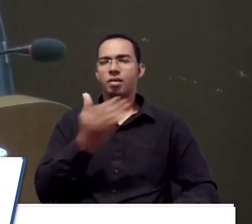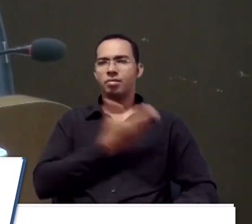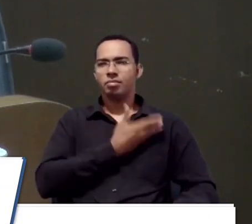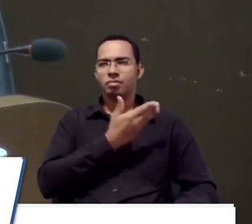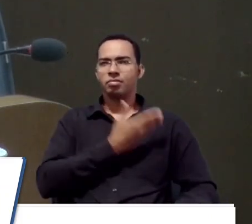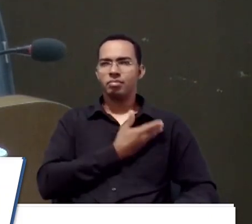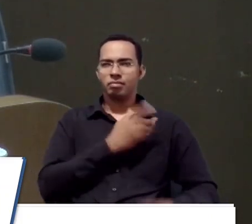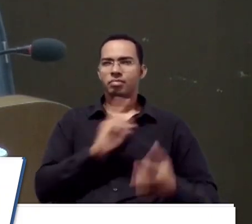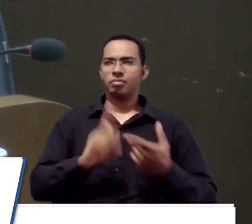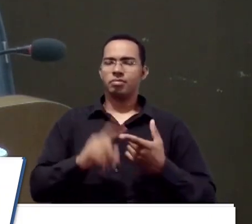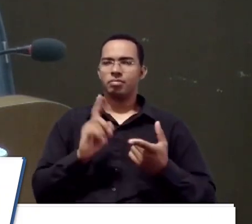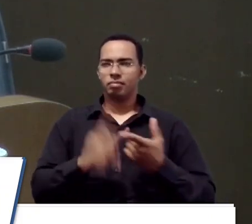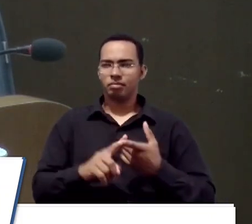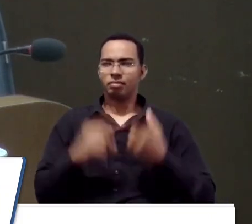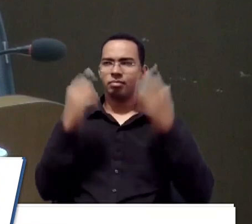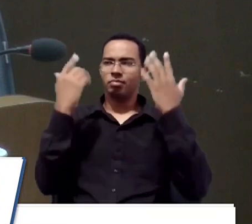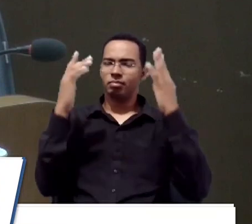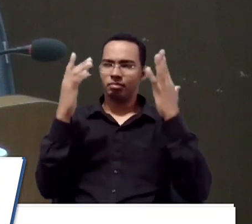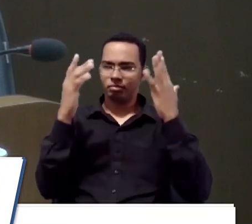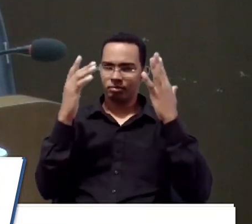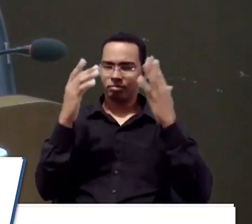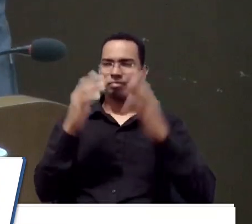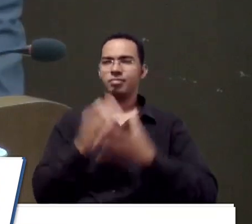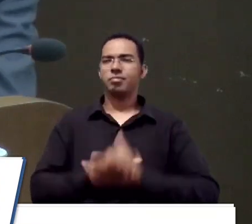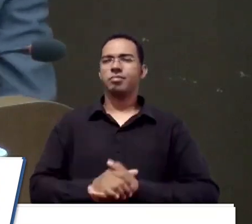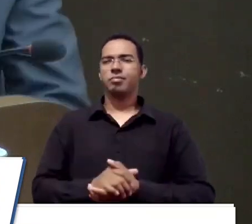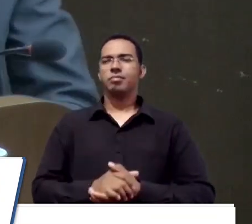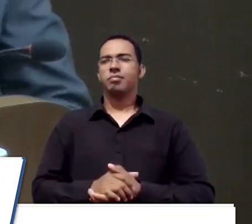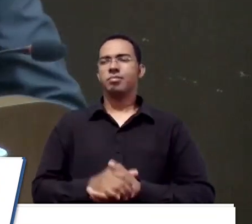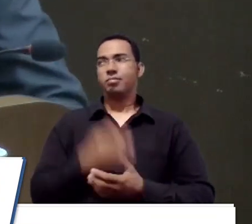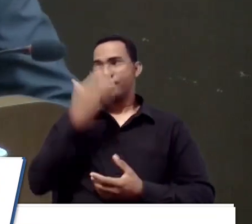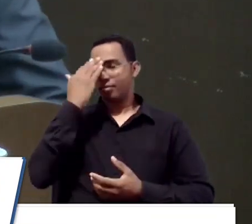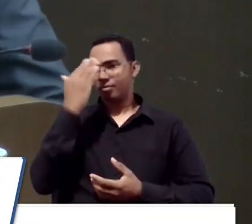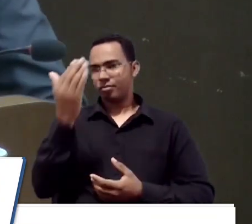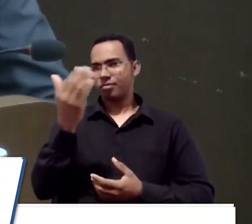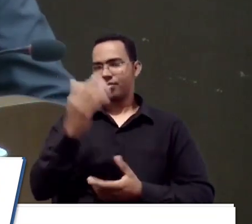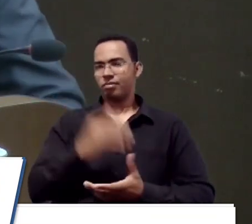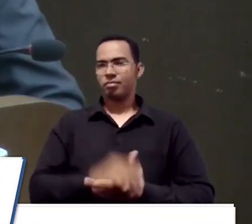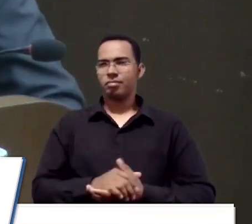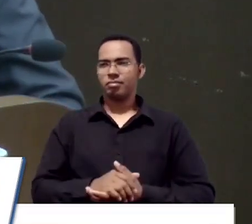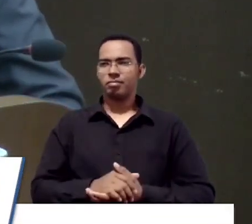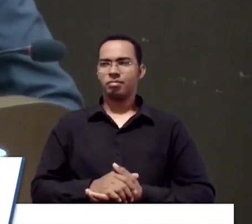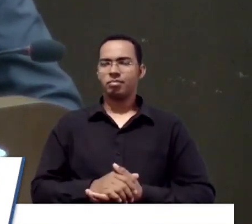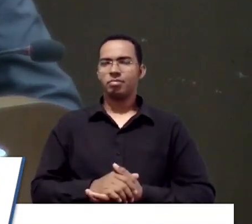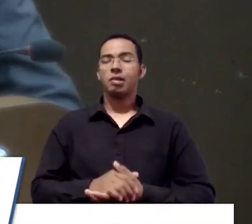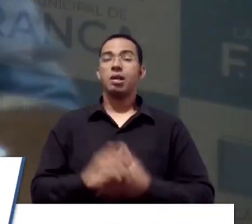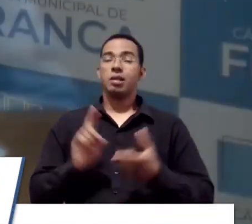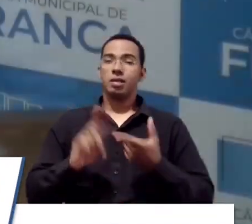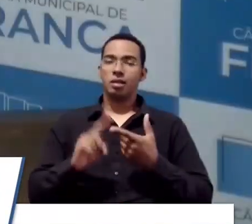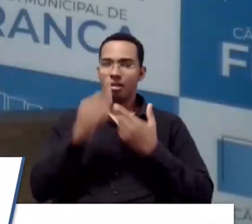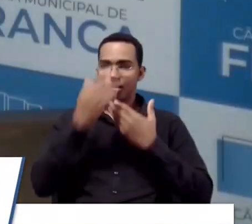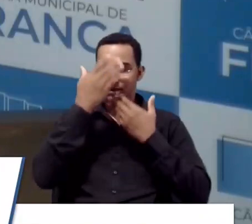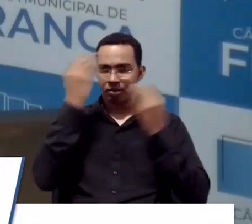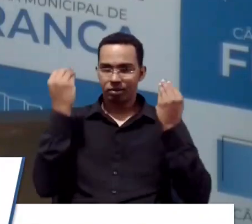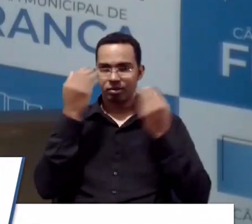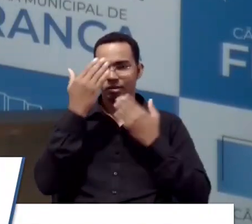querida também. Parabéns, viu, Palamone? Obrigado, excelência. Eu não poderia deixar de agradecer também a presença da pastora